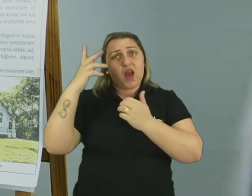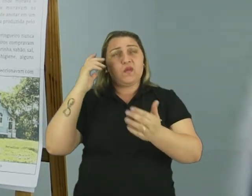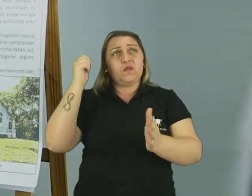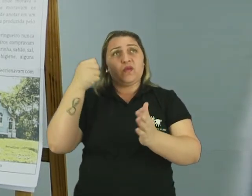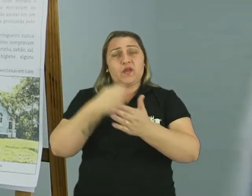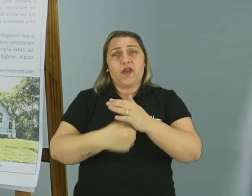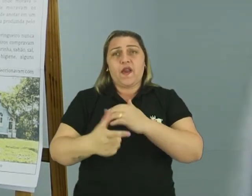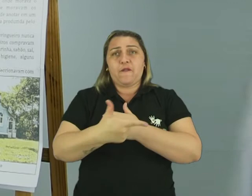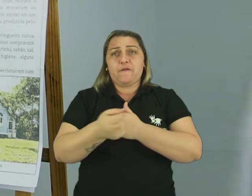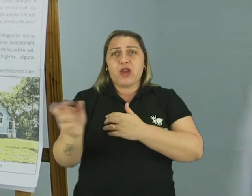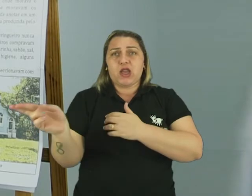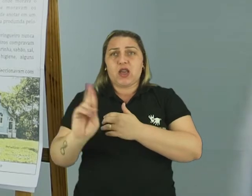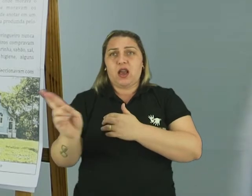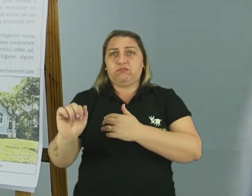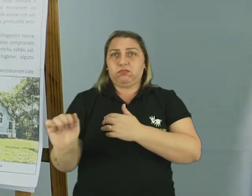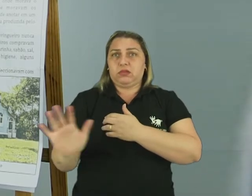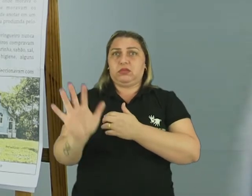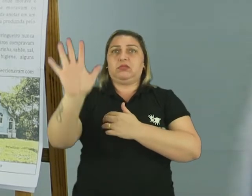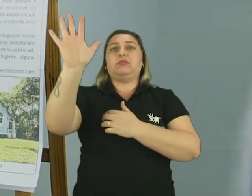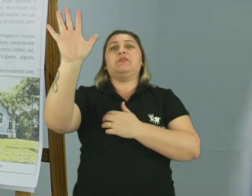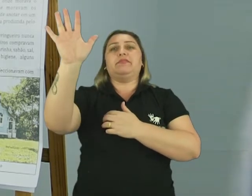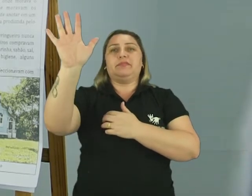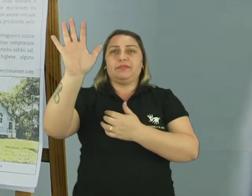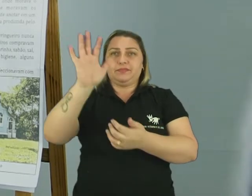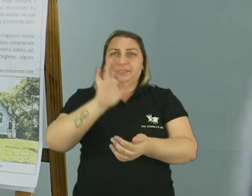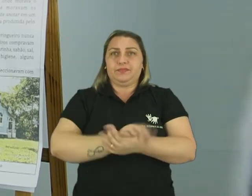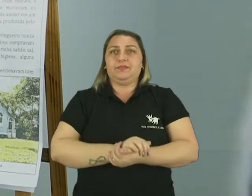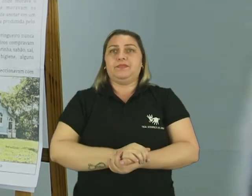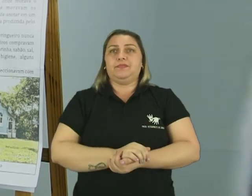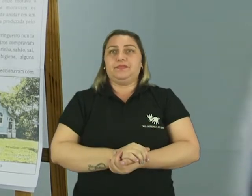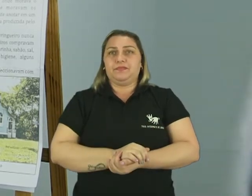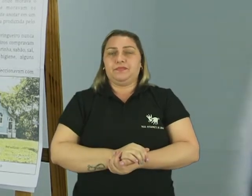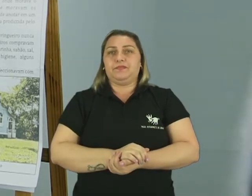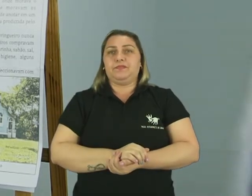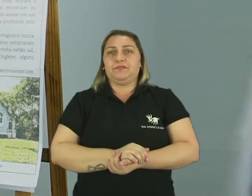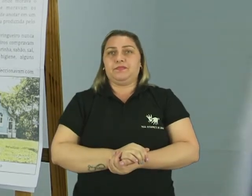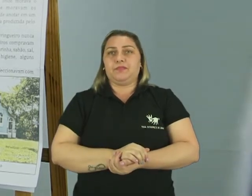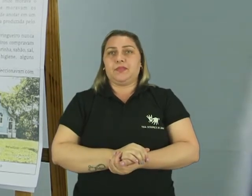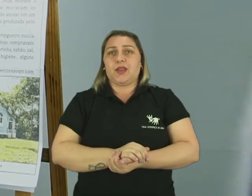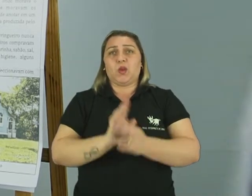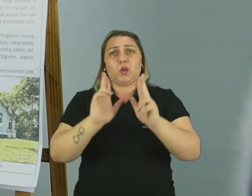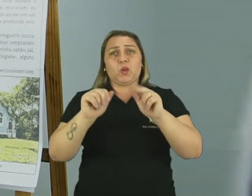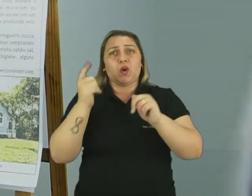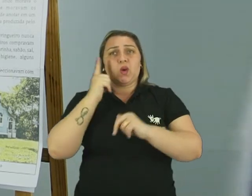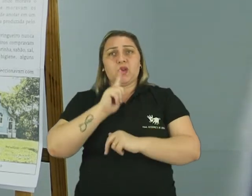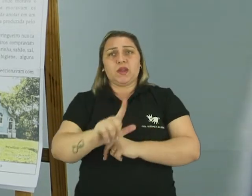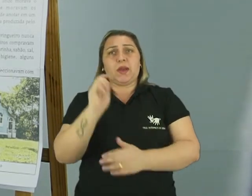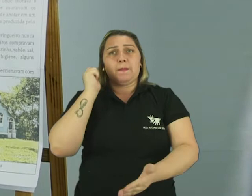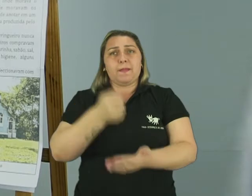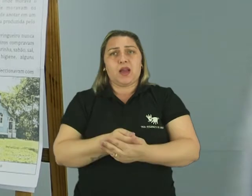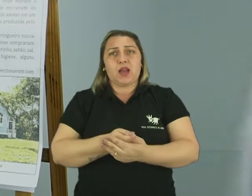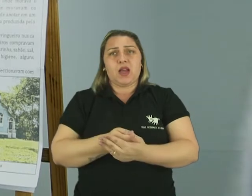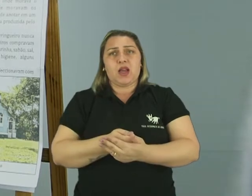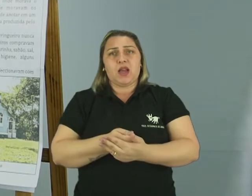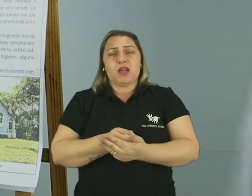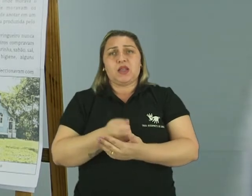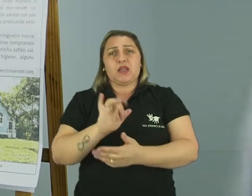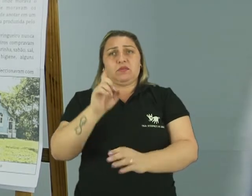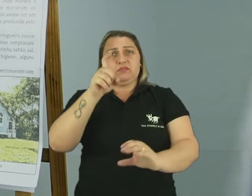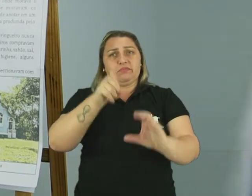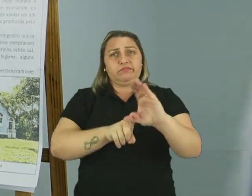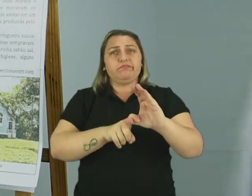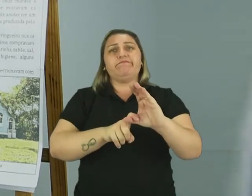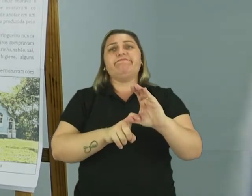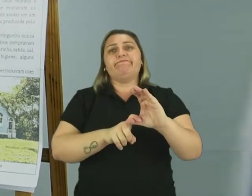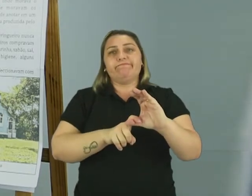colocavam R$20. Uma coisa exorbitante. Então, eles nunca conseguiam pagar aquela dívida e sempre ficavam devendo. Eles